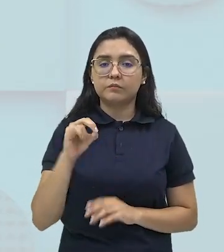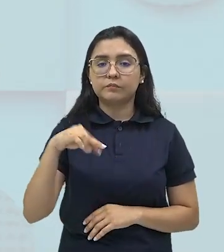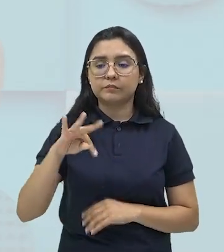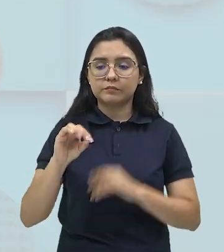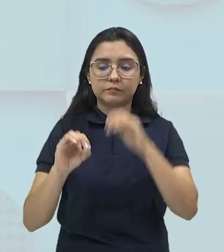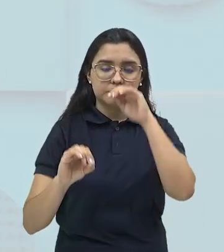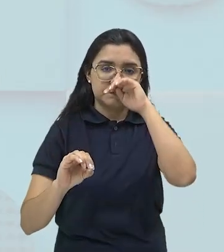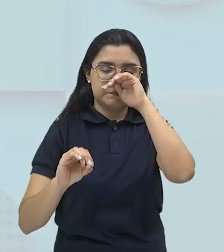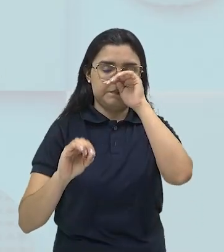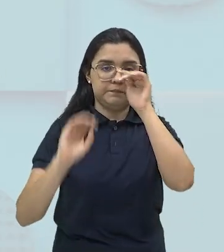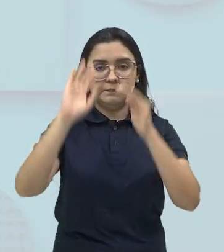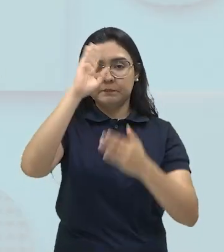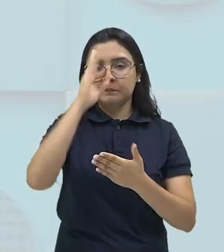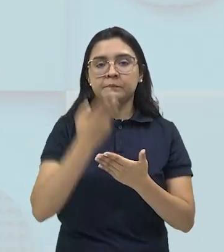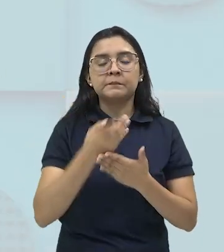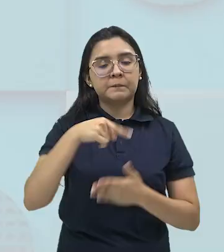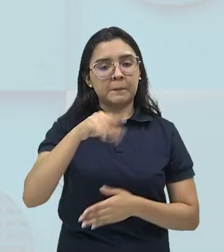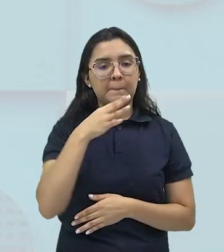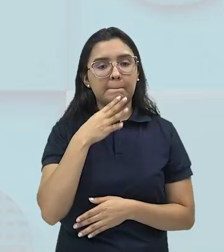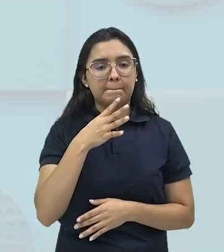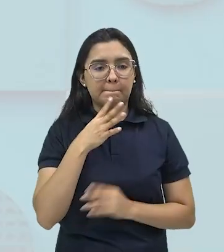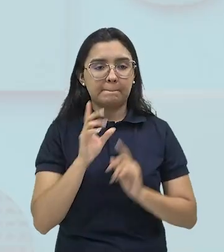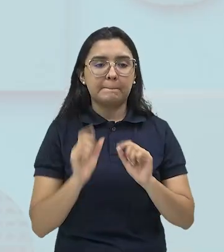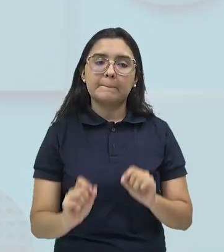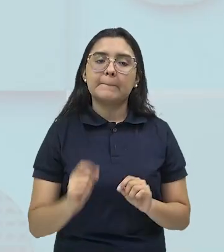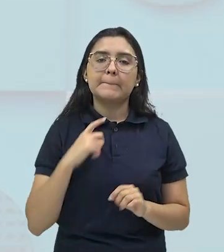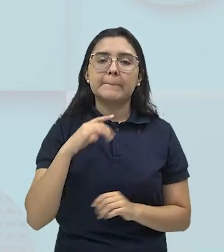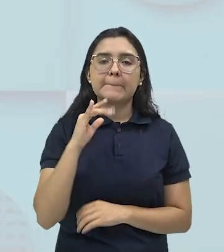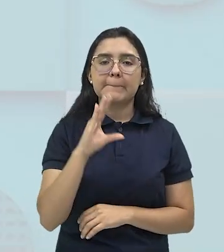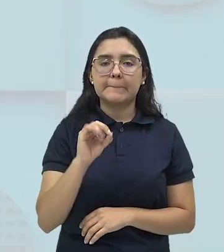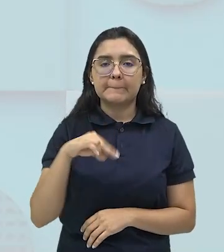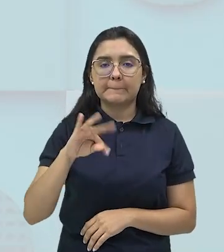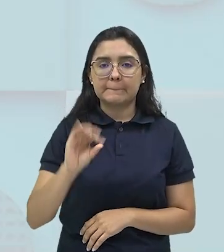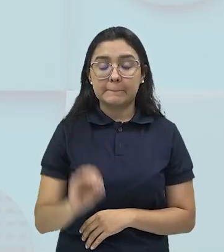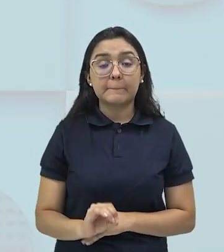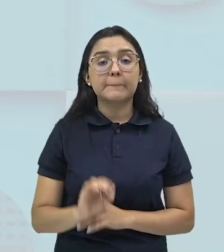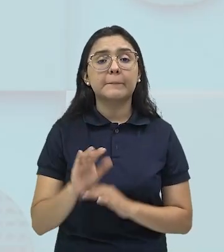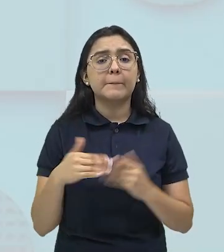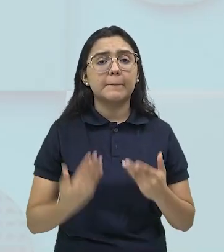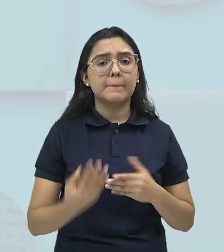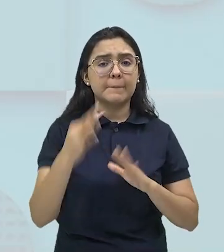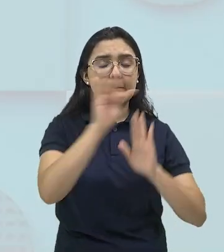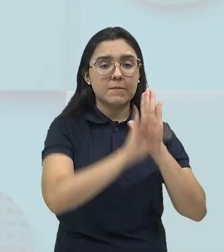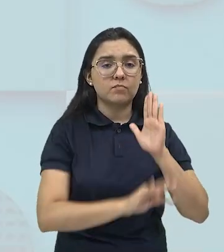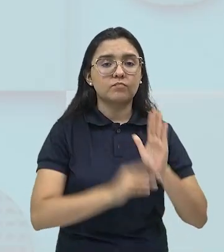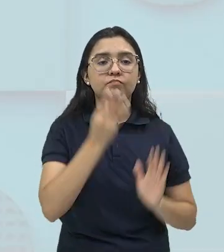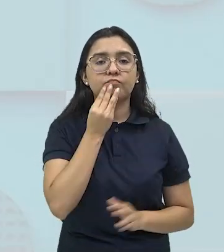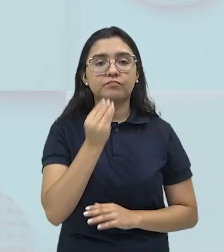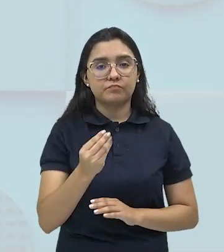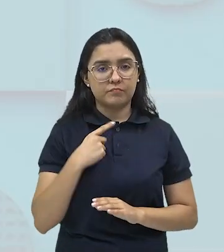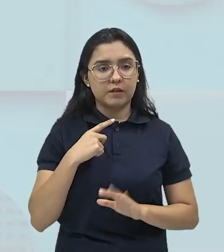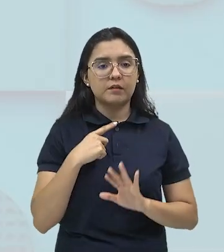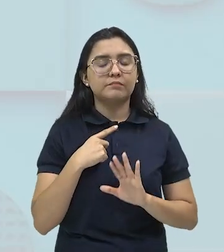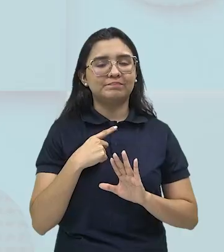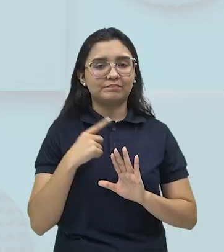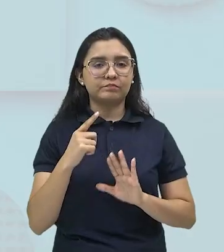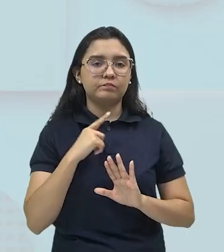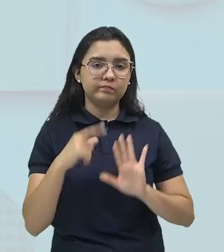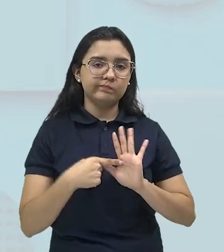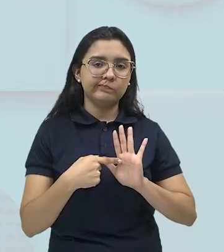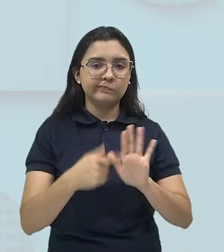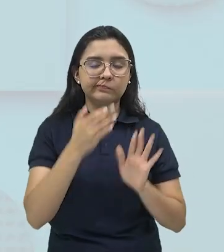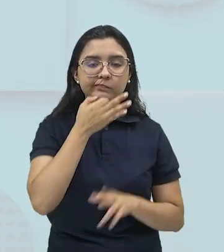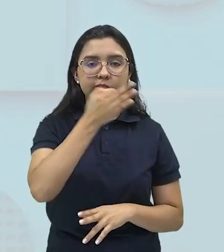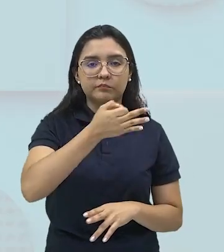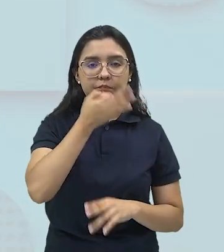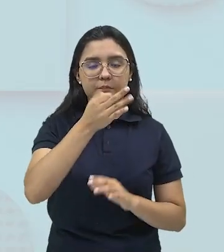Eu acredito que você já deve ter ouvido falar sobre o conto. E aí, nesse conto, o Machado de Assis ele faz algumas críticas,